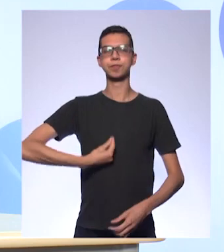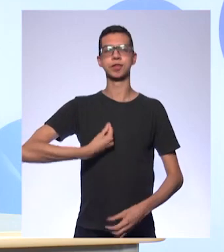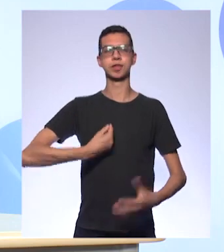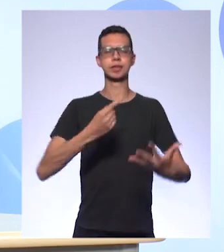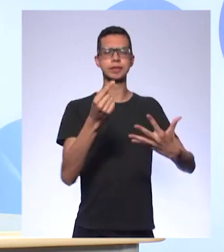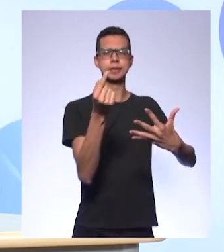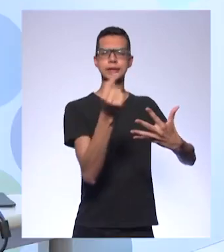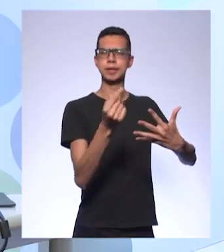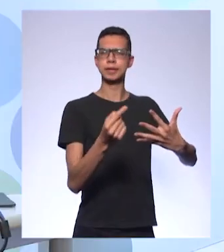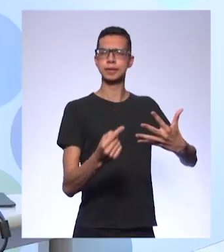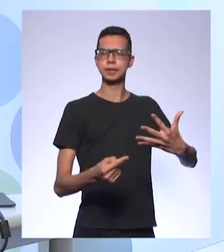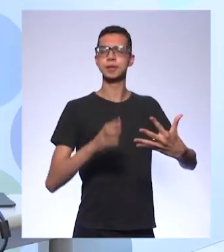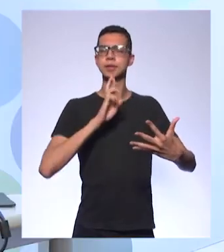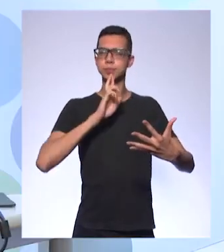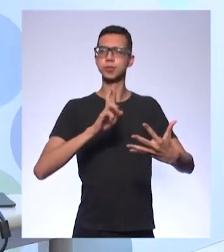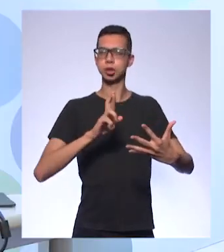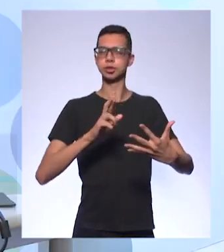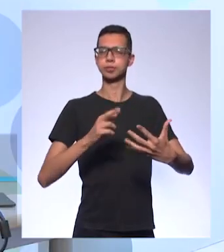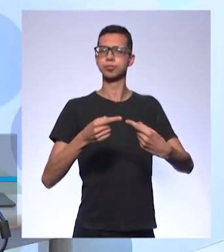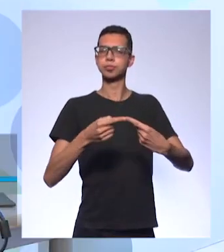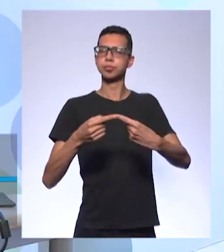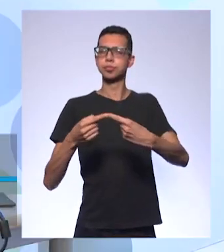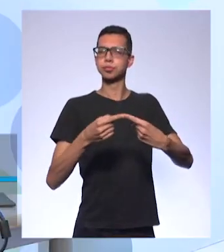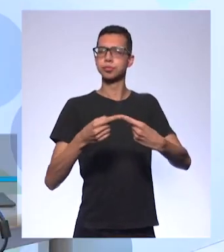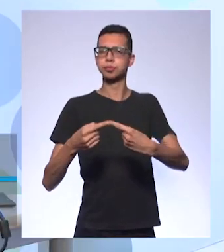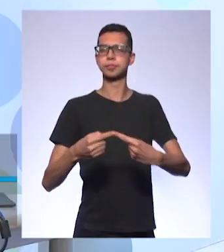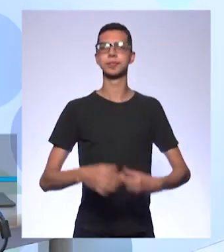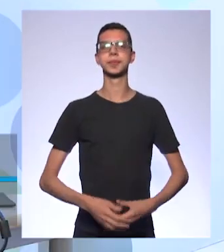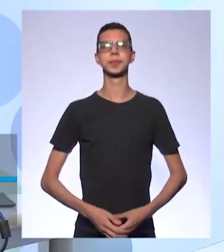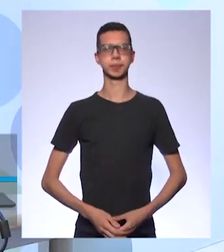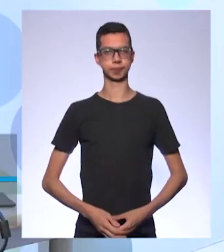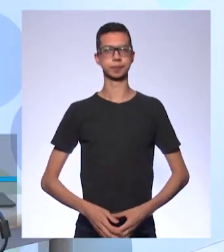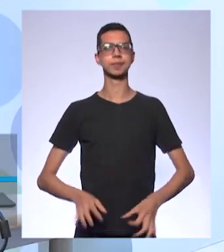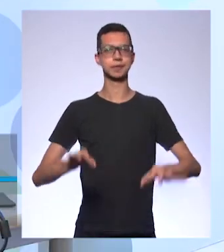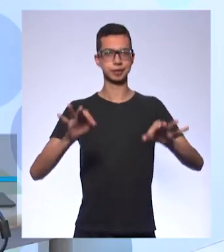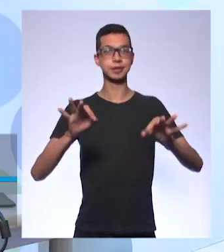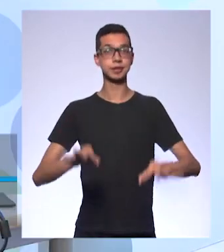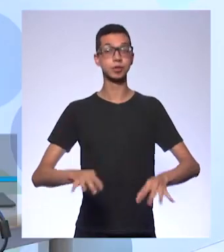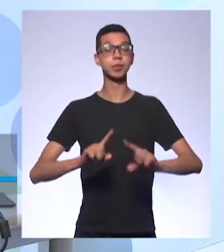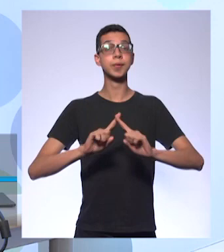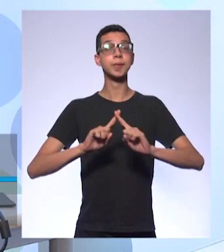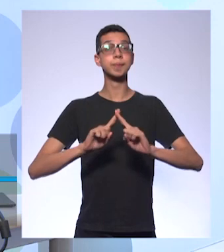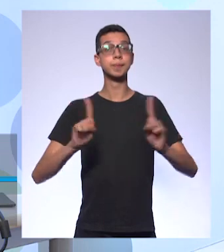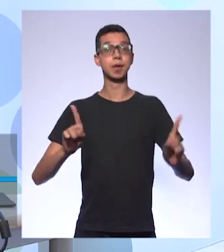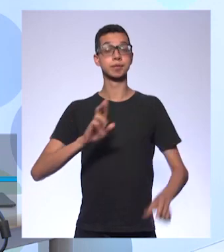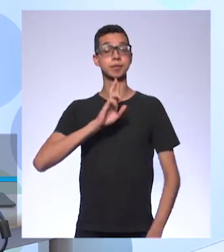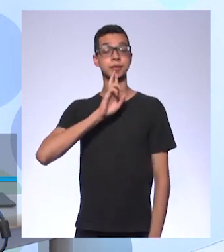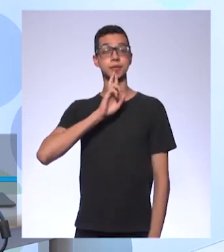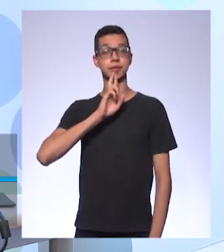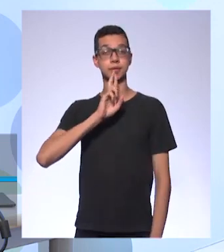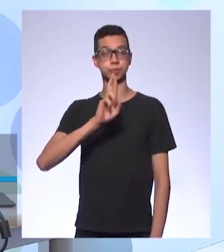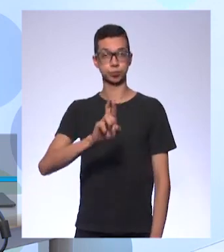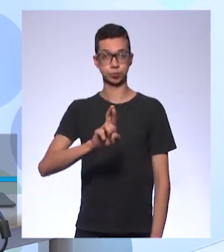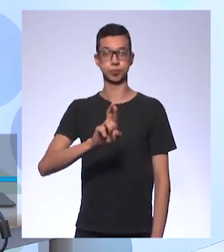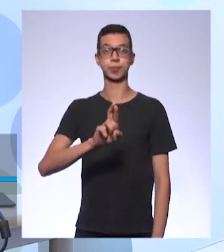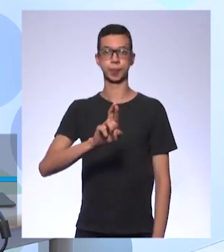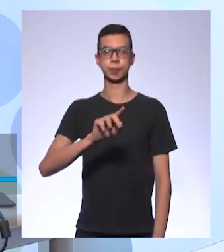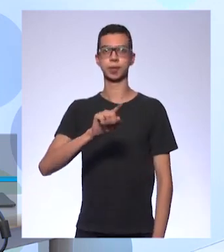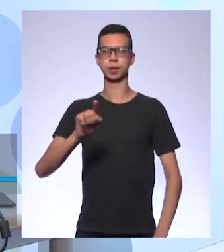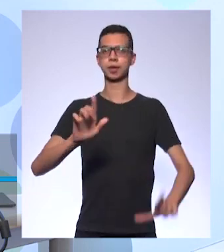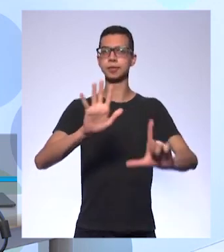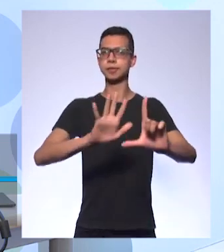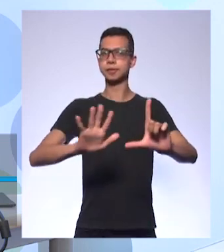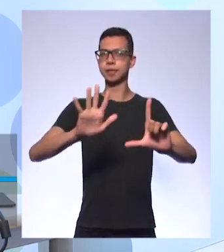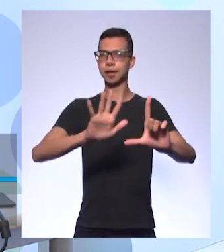professor Antônio. Tá correto, é uma linha correta, né? Mas para a gente estar respondendo aí para vocês, acompanhem aí na tela e nós